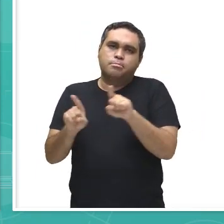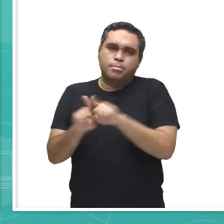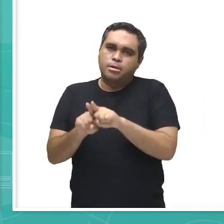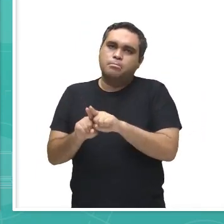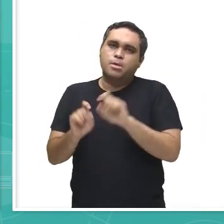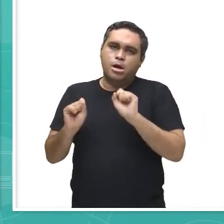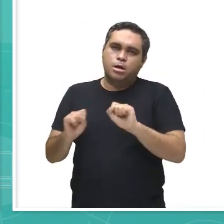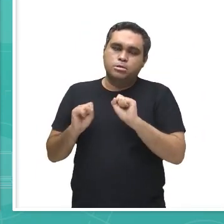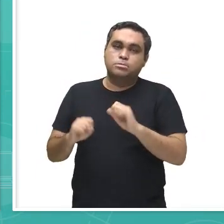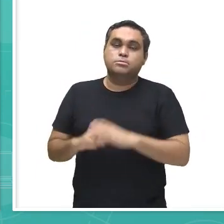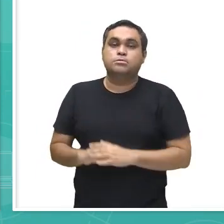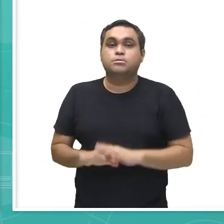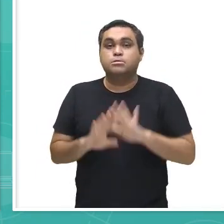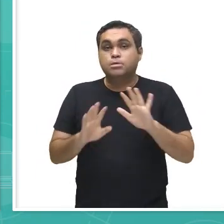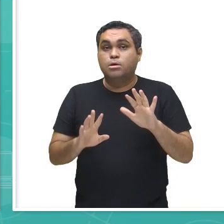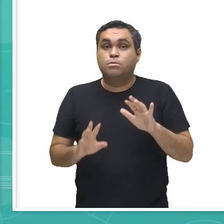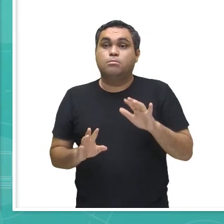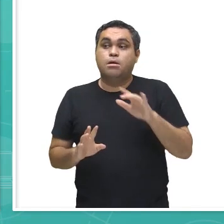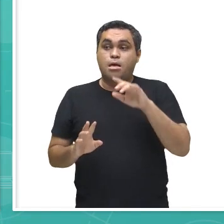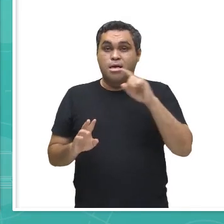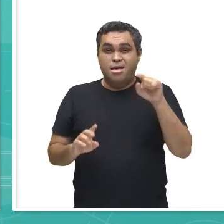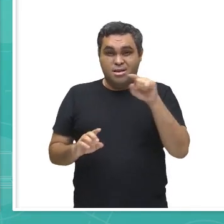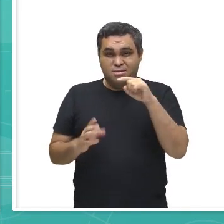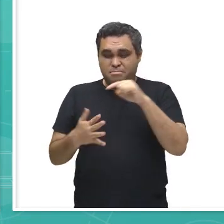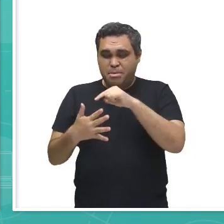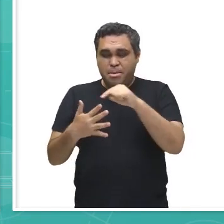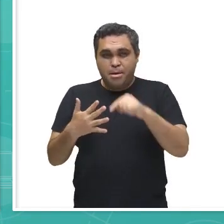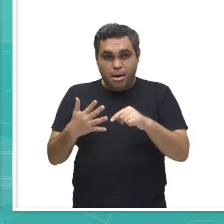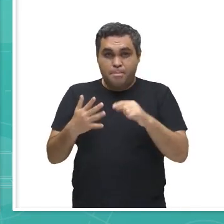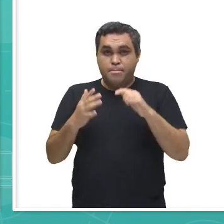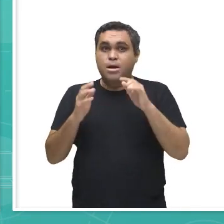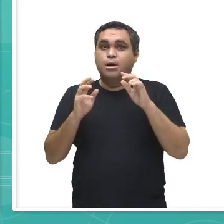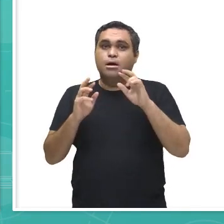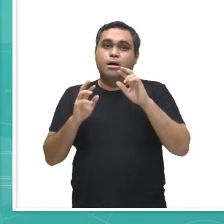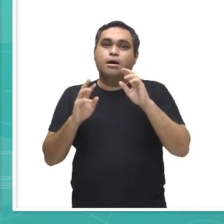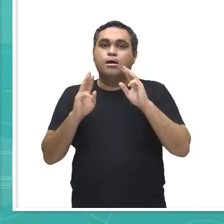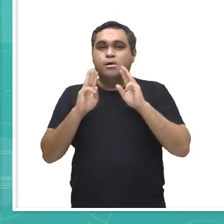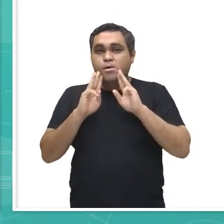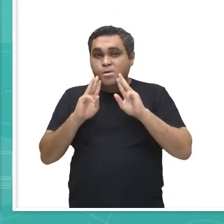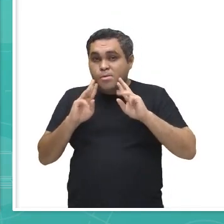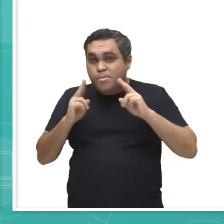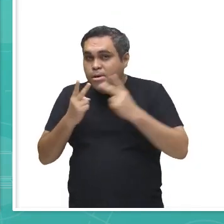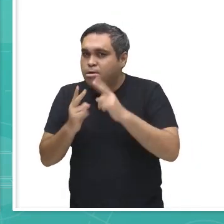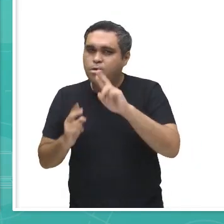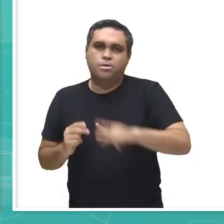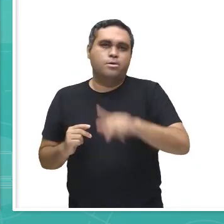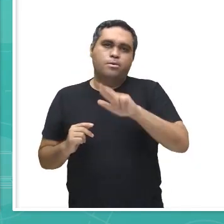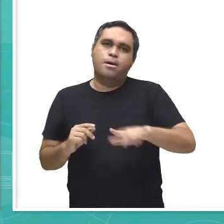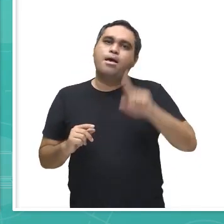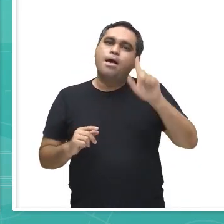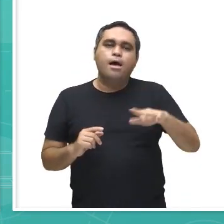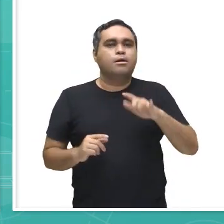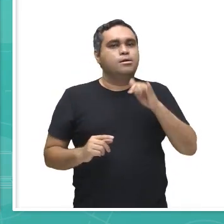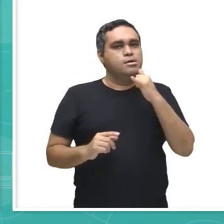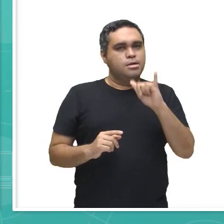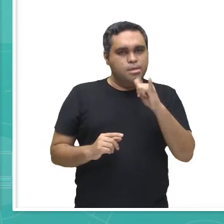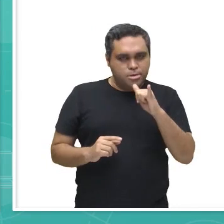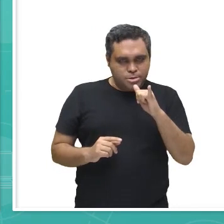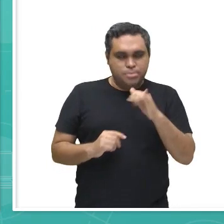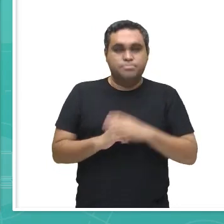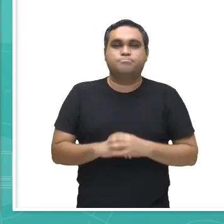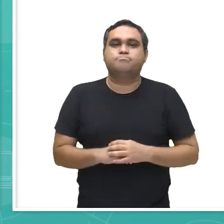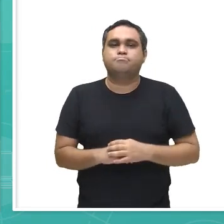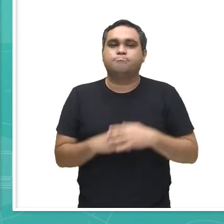outros tipos que não é matéria e que é considerado energia, como o exemplo do fogo, tá bom? Então, vamos à definição